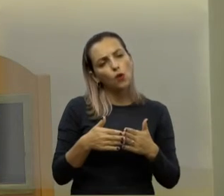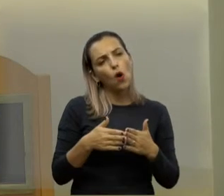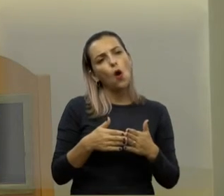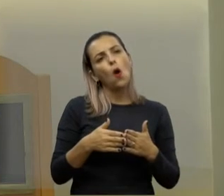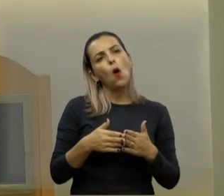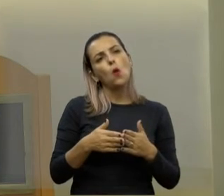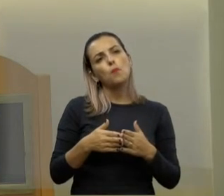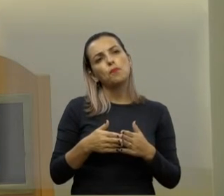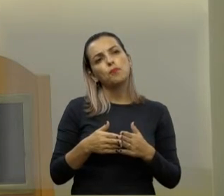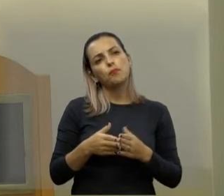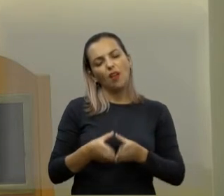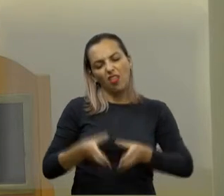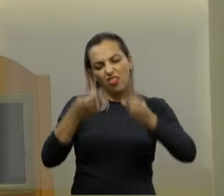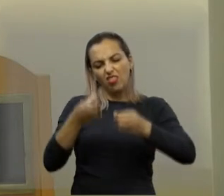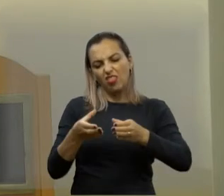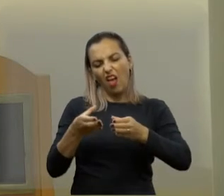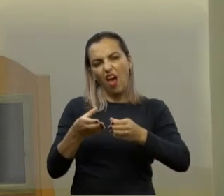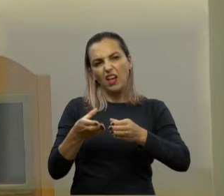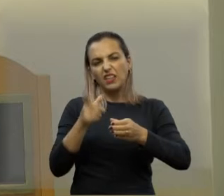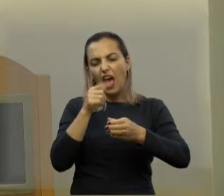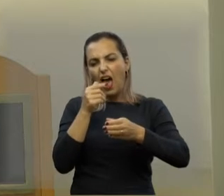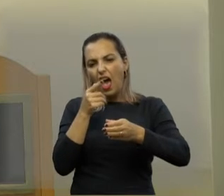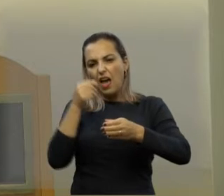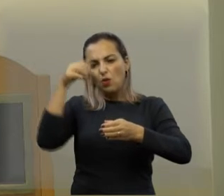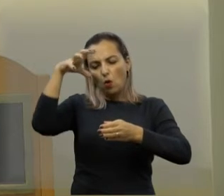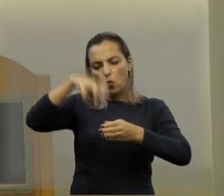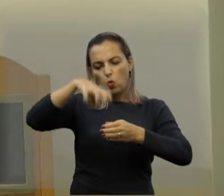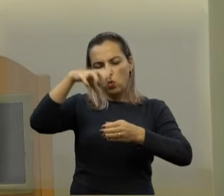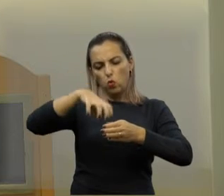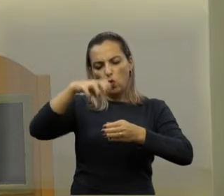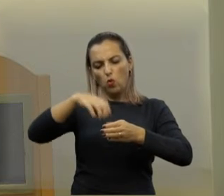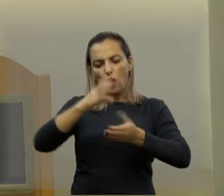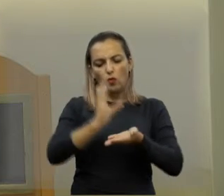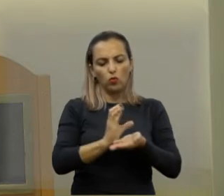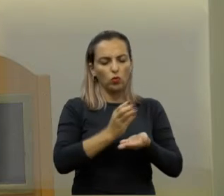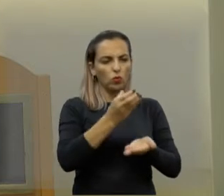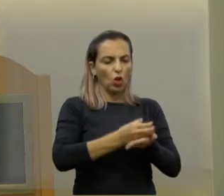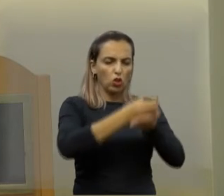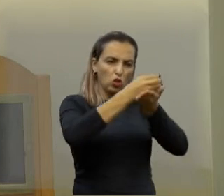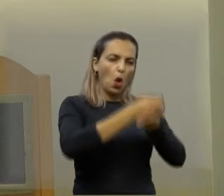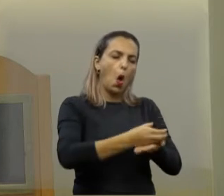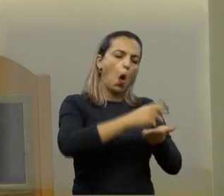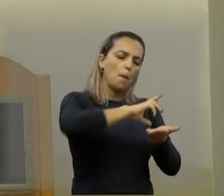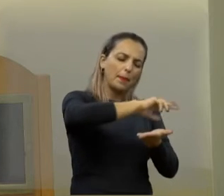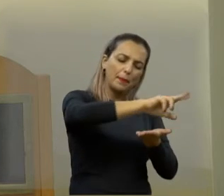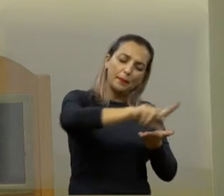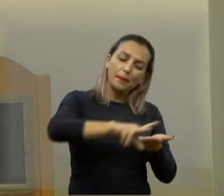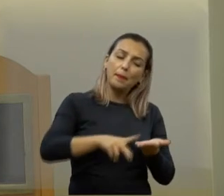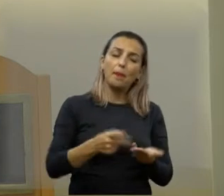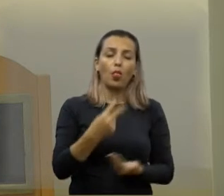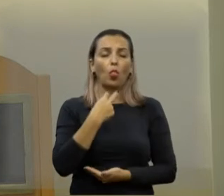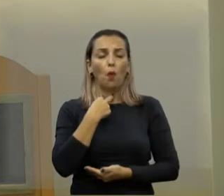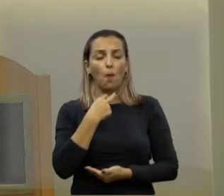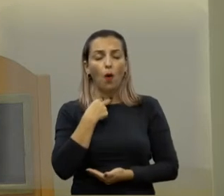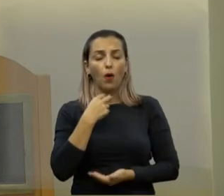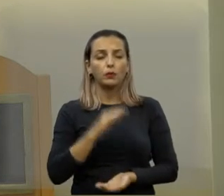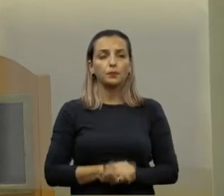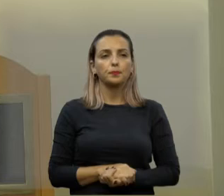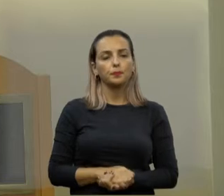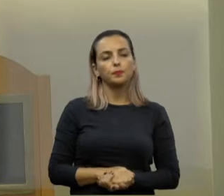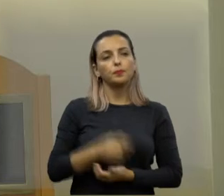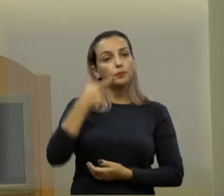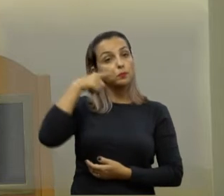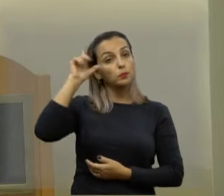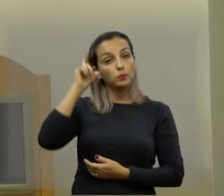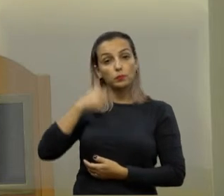deixa lata virada para cima enche de água copo xícara e vários utensílios né ontem por exemplo